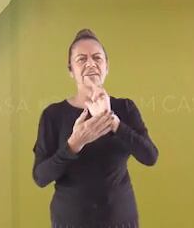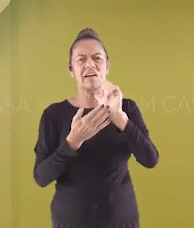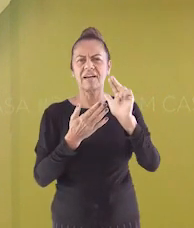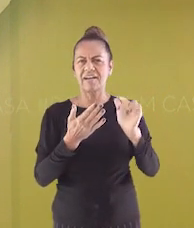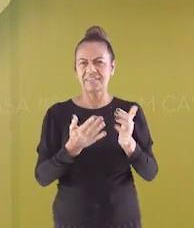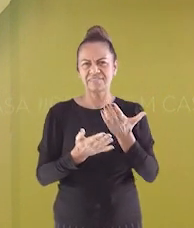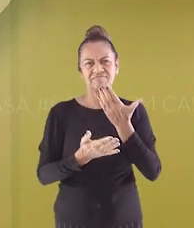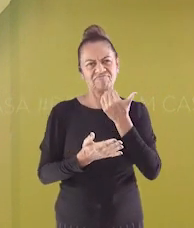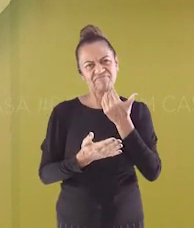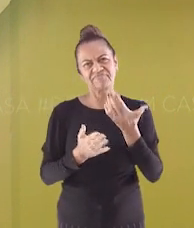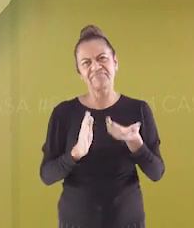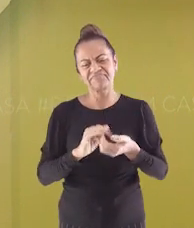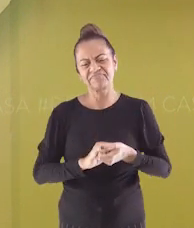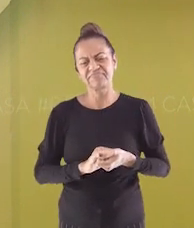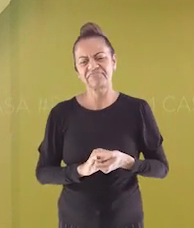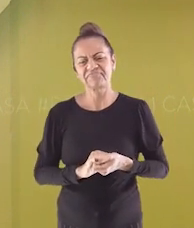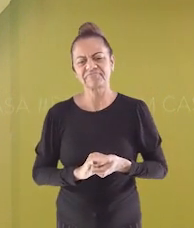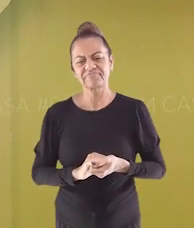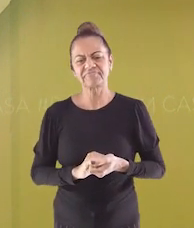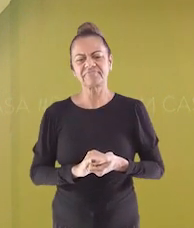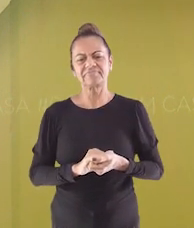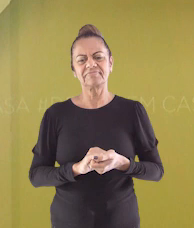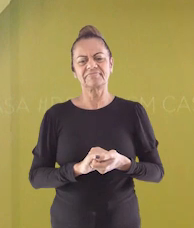de vários alimentos.